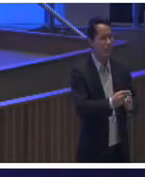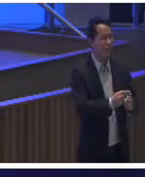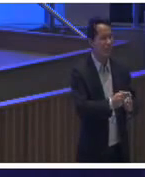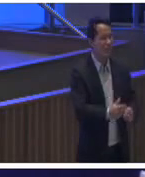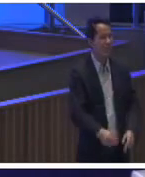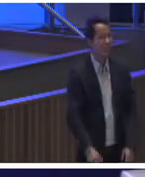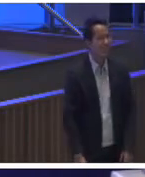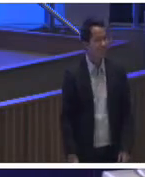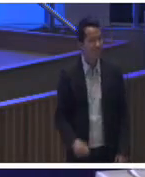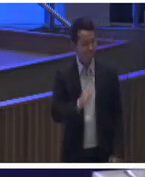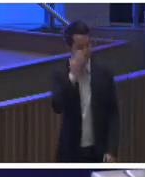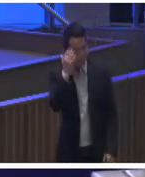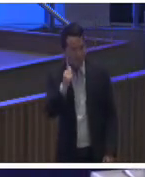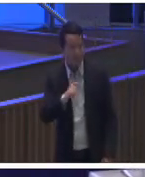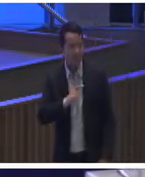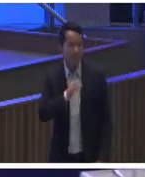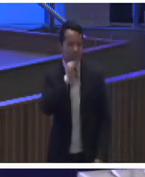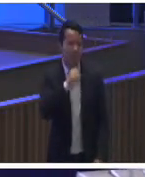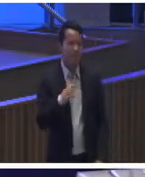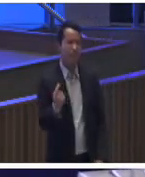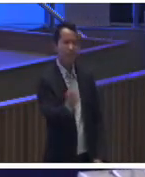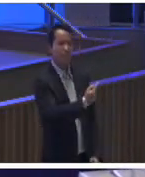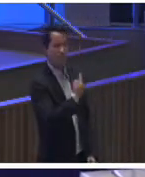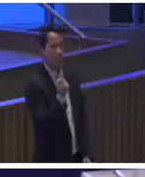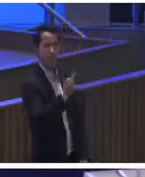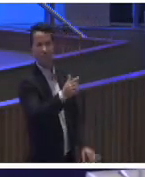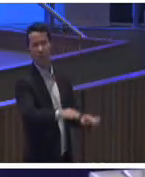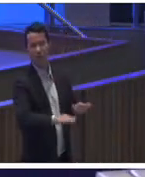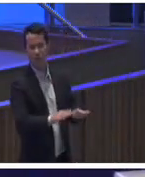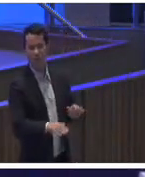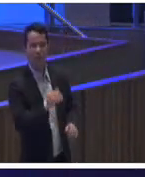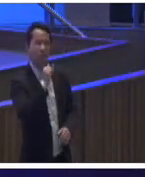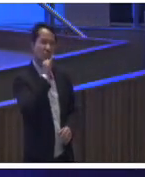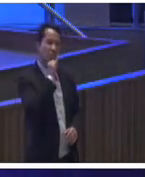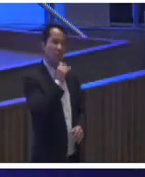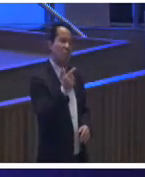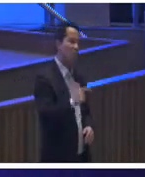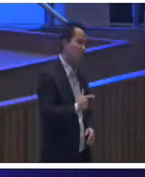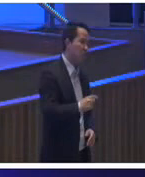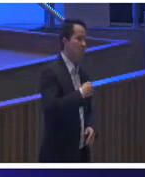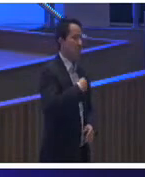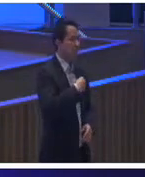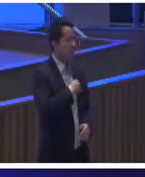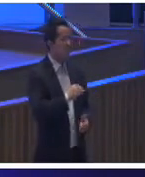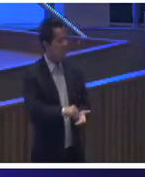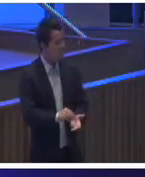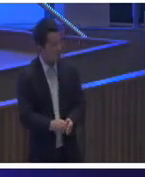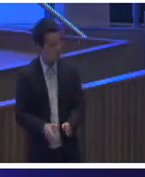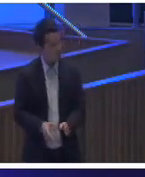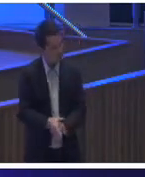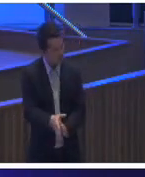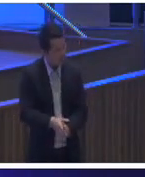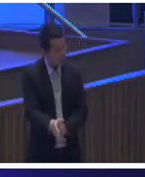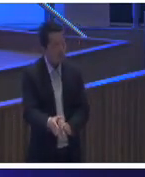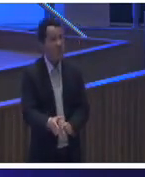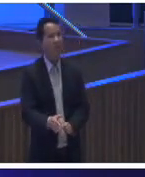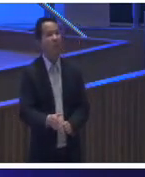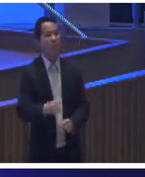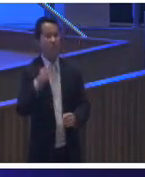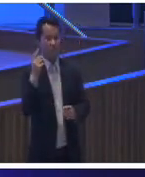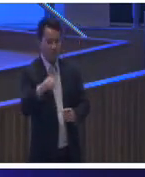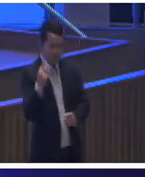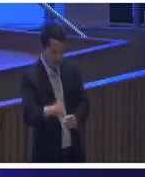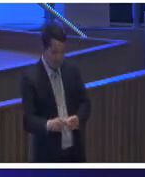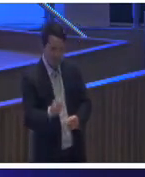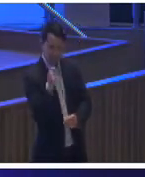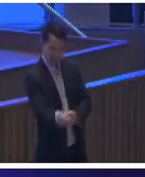trabalha primeiro preventivamente, depois admoestativamente e também cirurgicamente, faz com